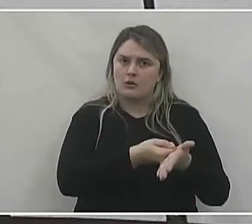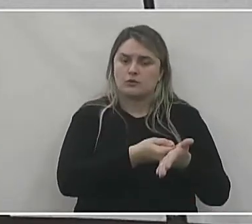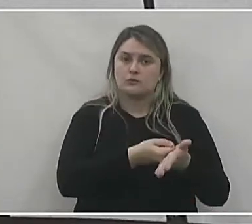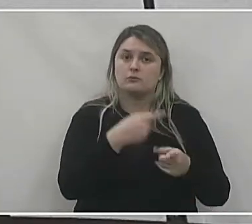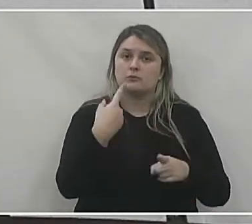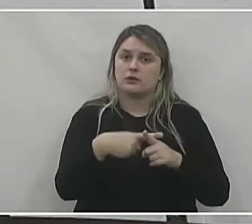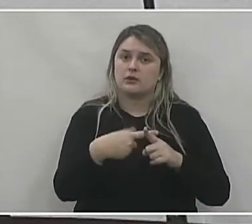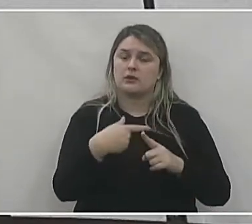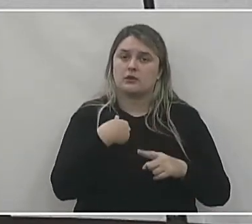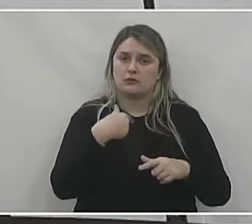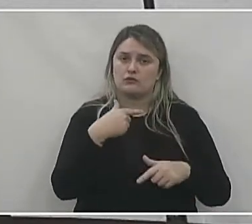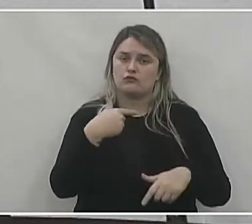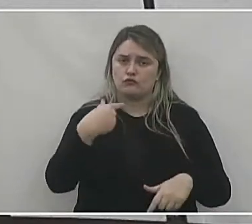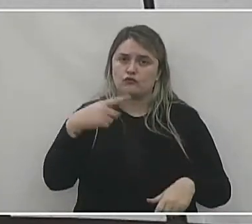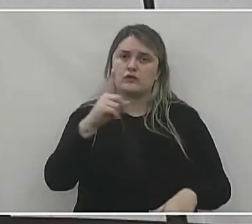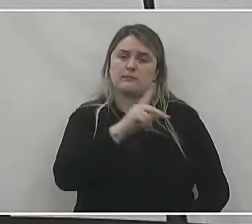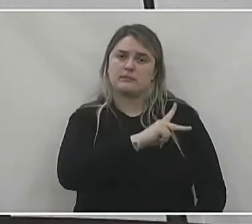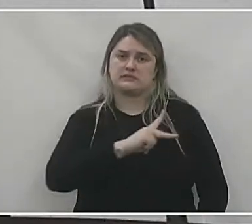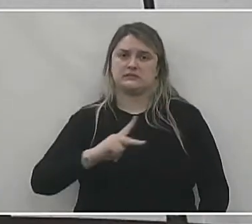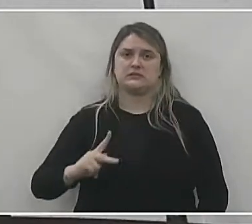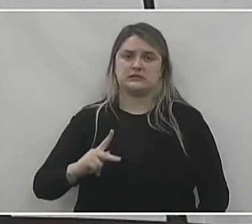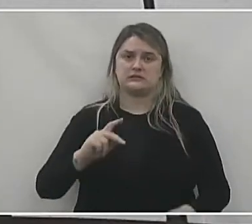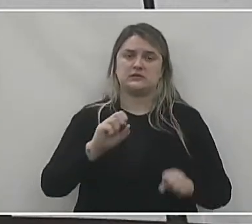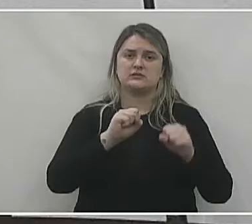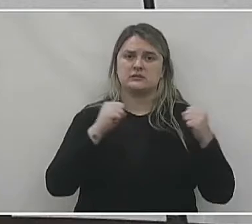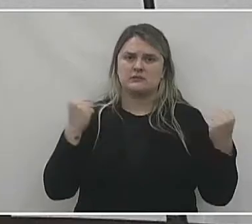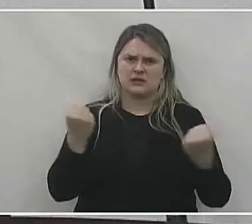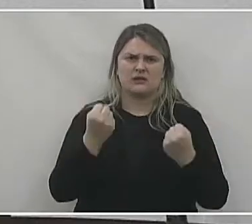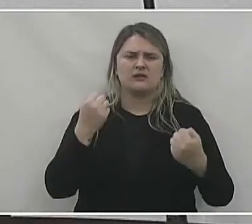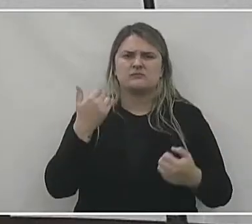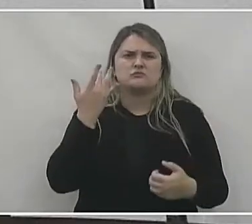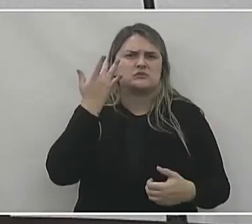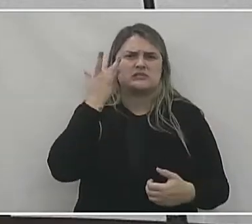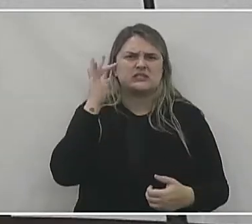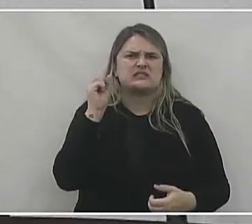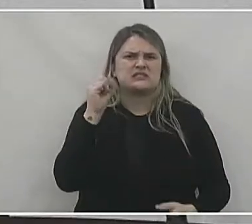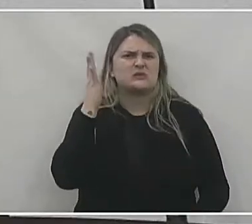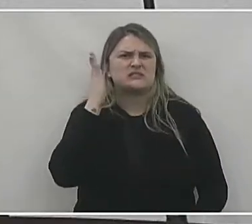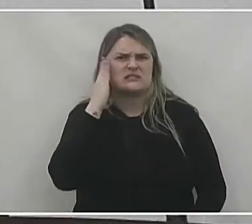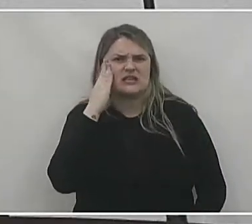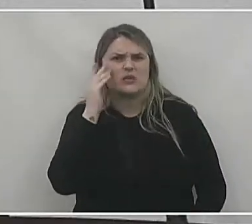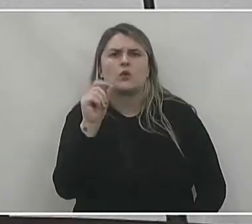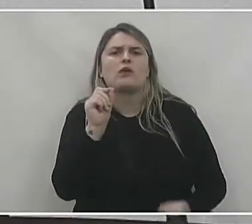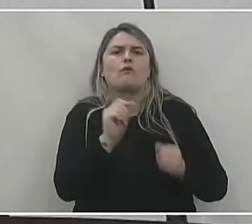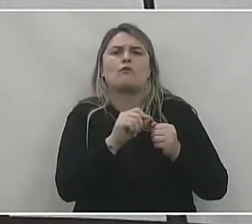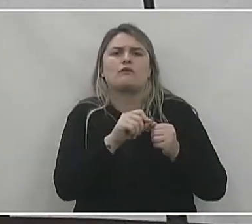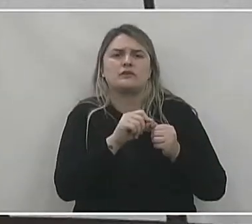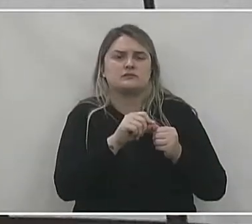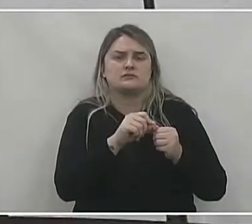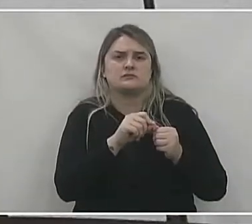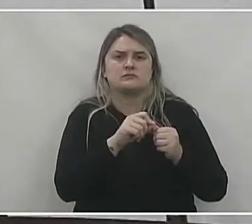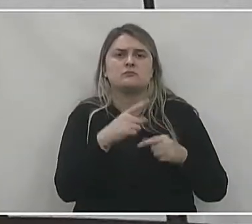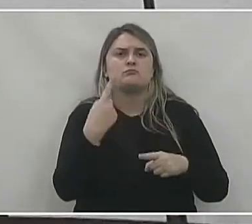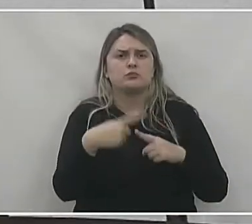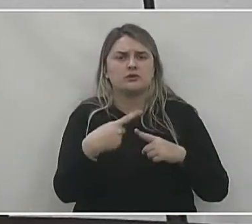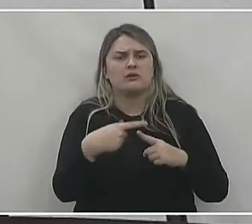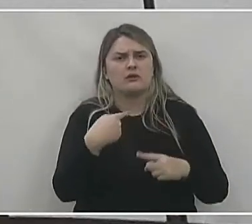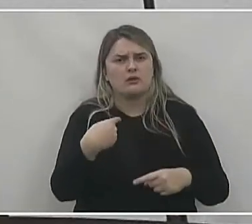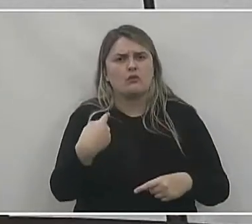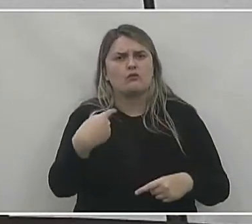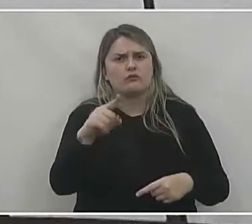de ter sido presidente da Assembleia. Eu não sei se hoje, sabendo o que eu sei, se eu faria o que eu fiz. Porque